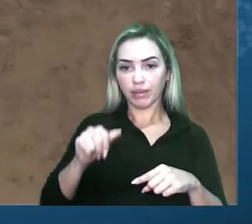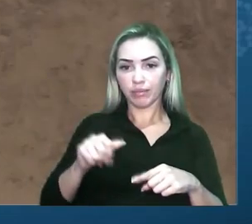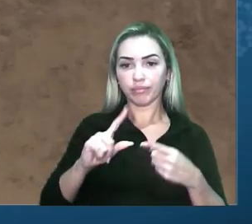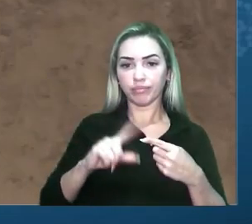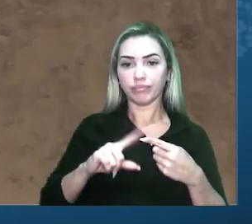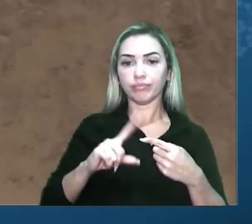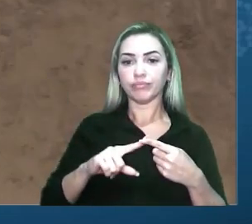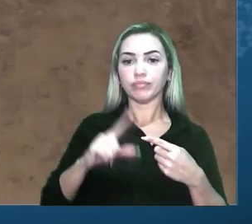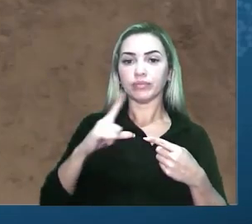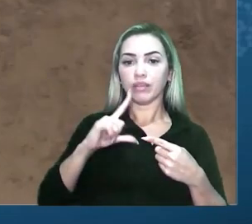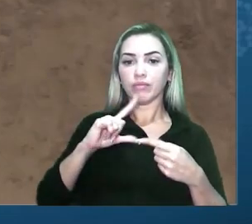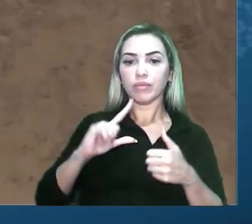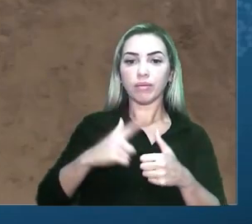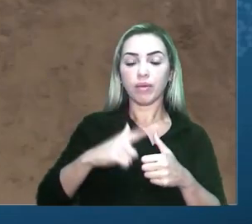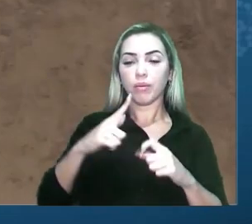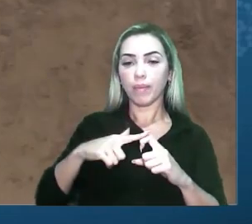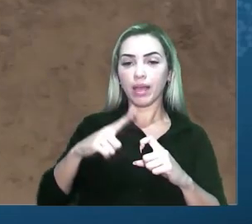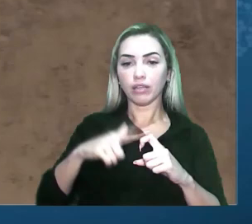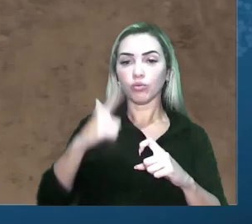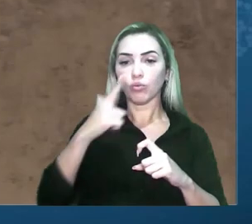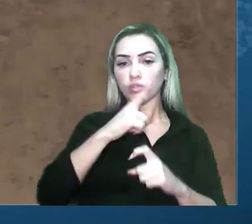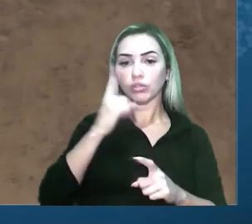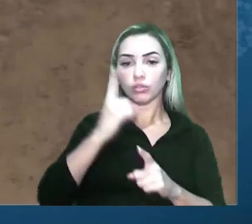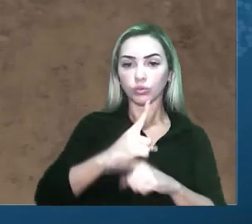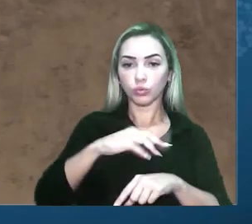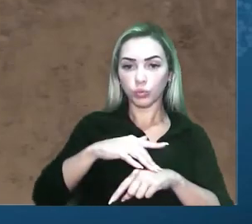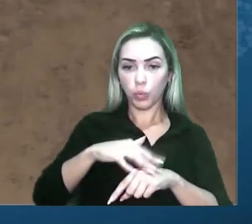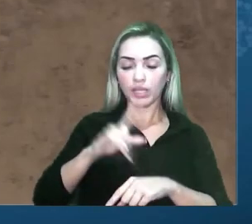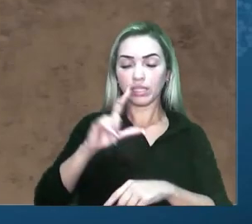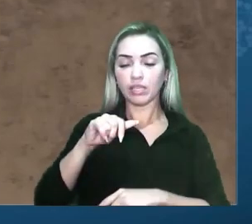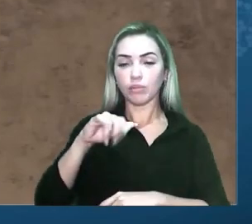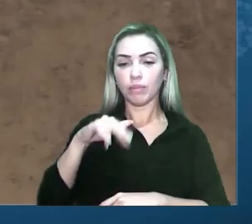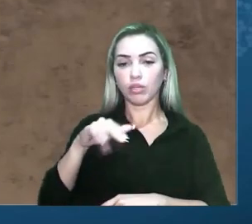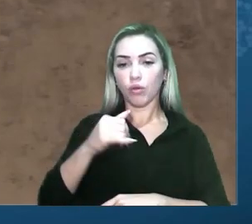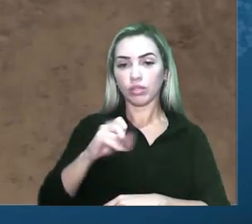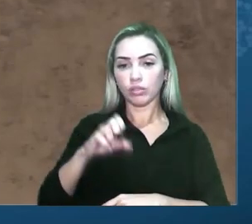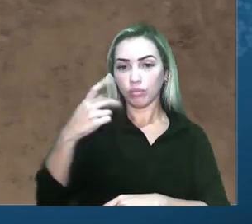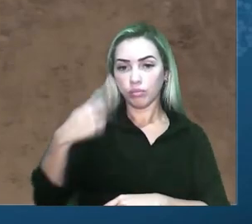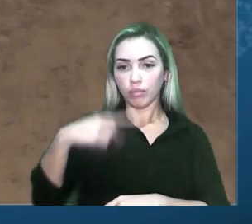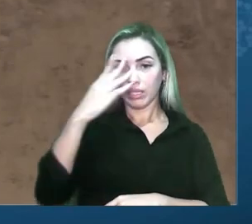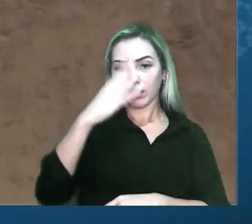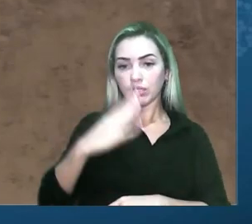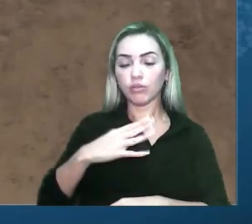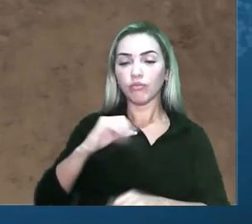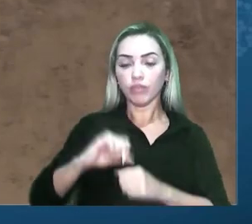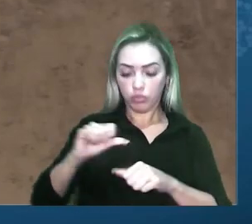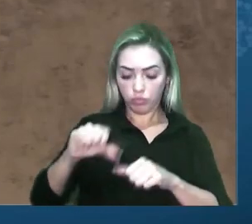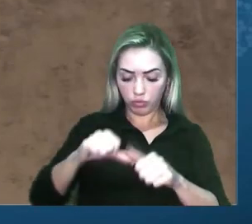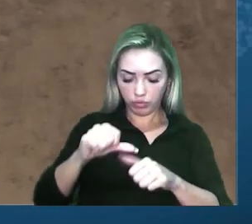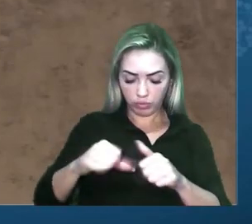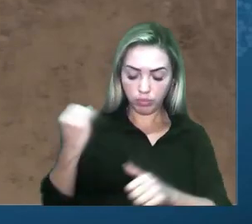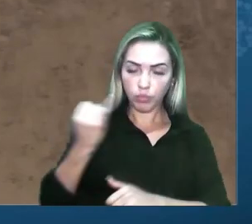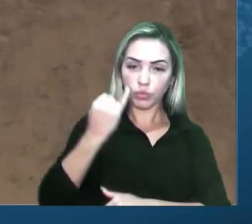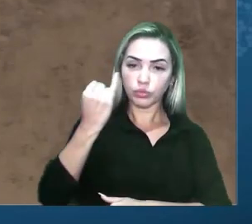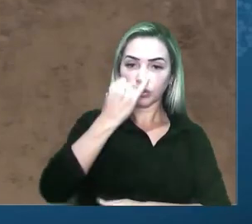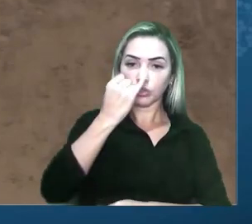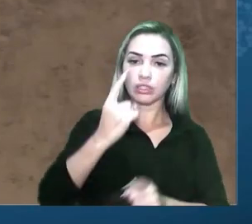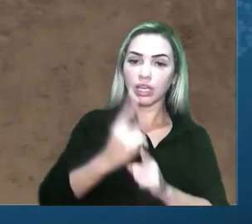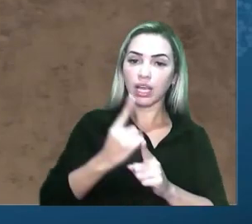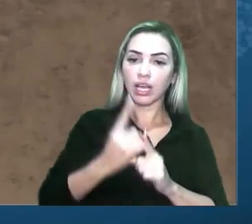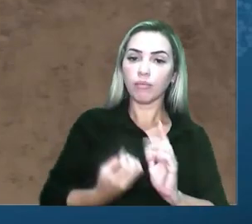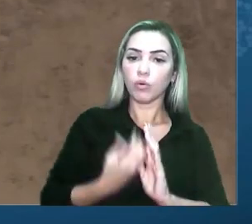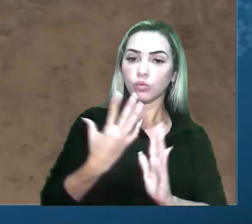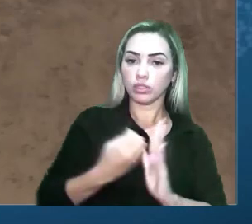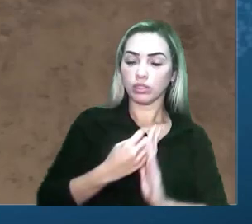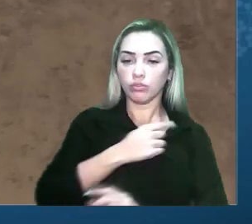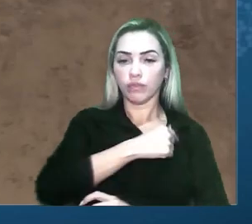foi o primeiro médico a relatar a leishmaniose visceral no Brasil e fez modificações importantes na técnica de produção de vacinas